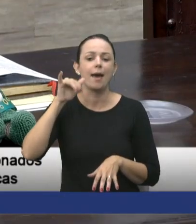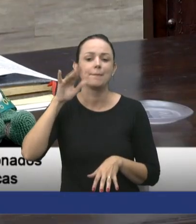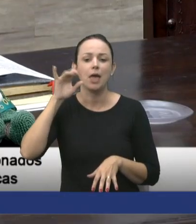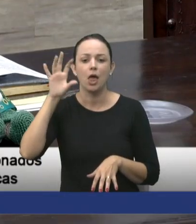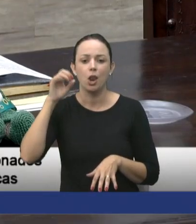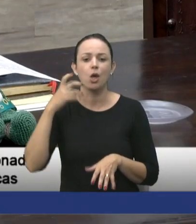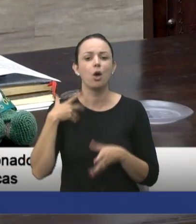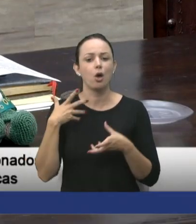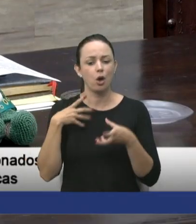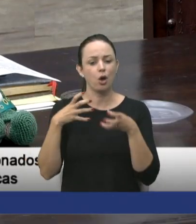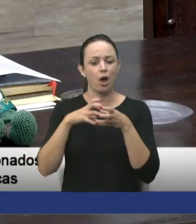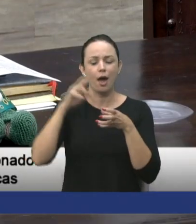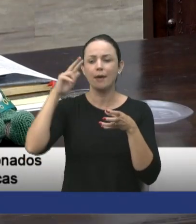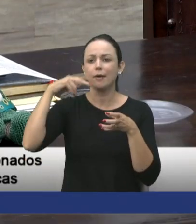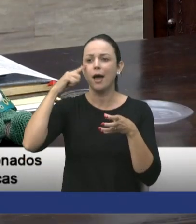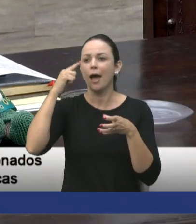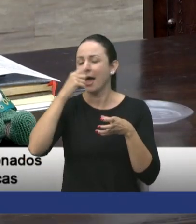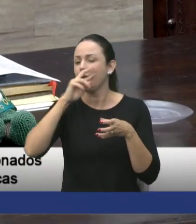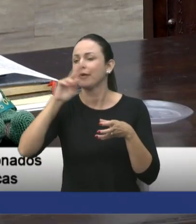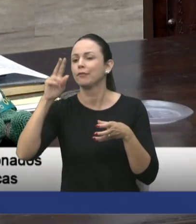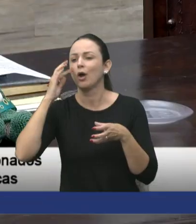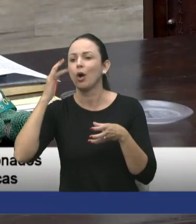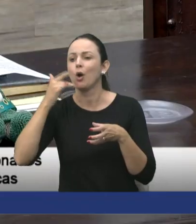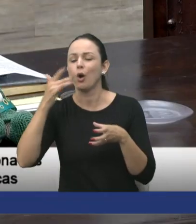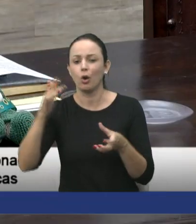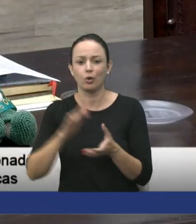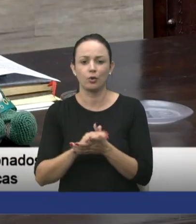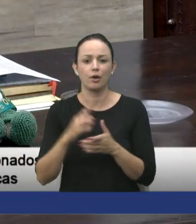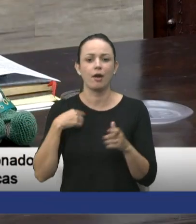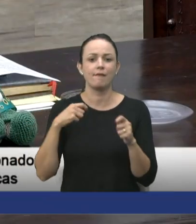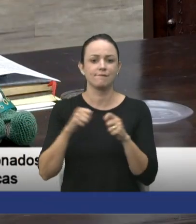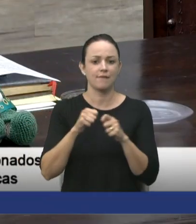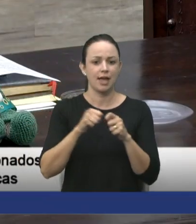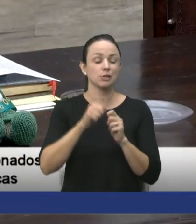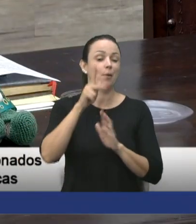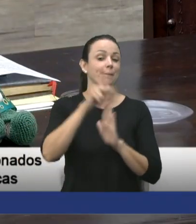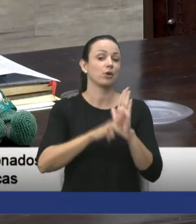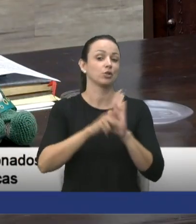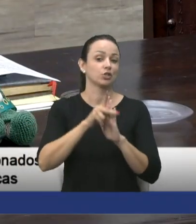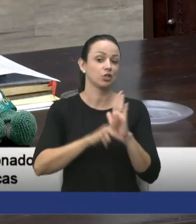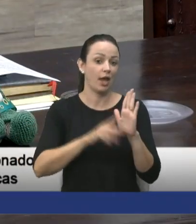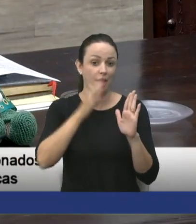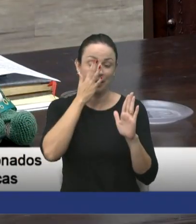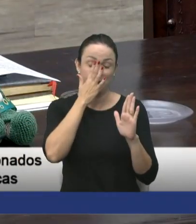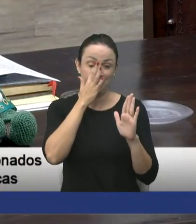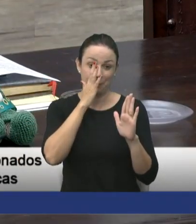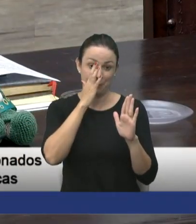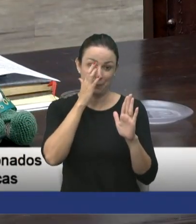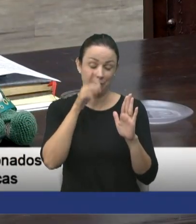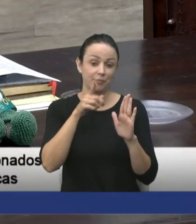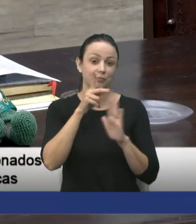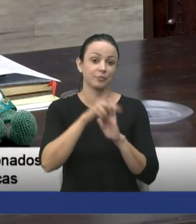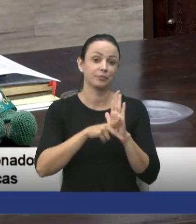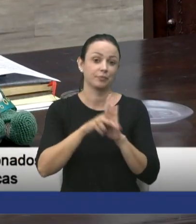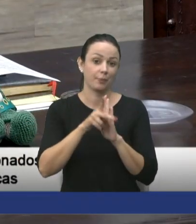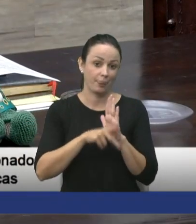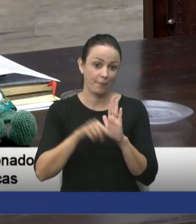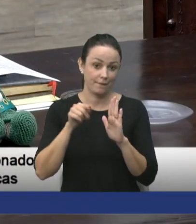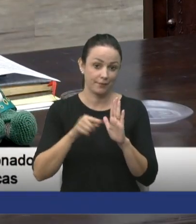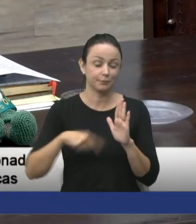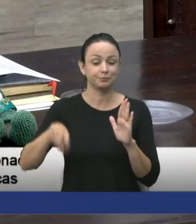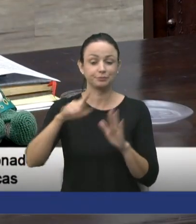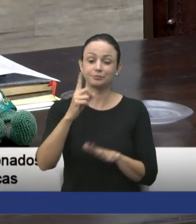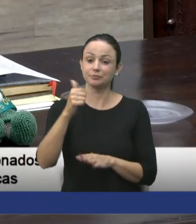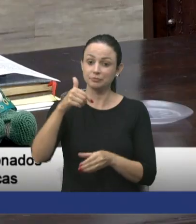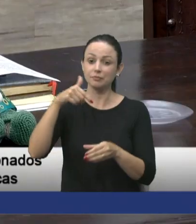parlamentar das pessoas com olho cor de caramelo. Então, eu faço um projeto. Esse projeto é submetido aos